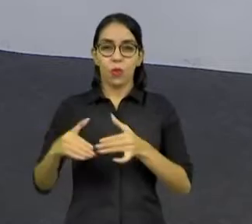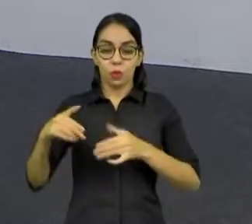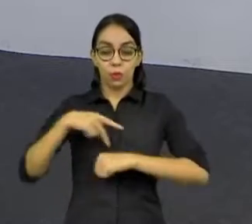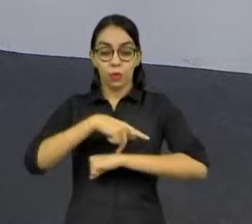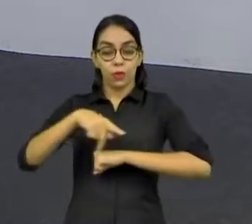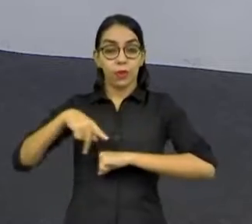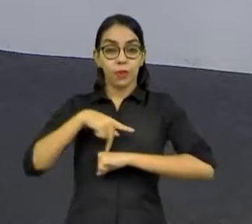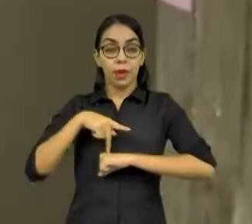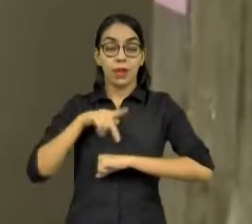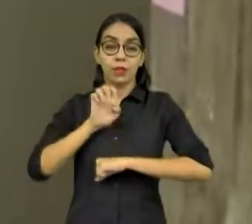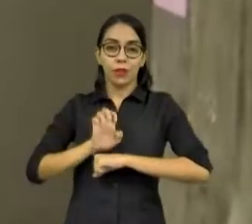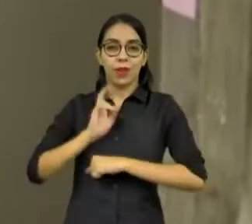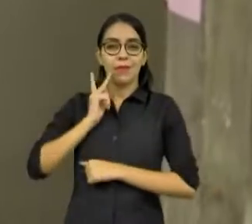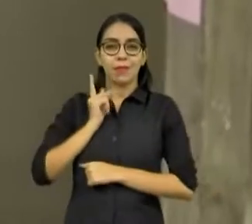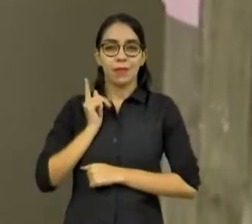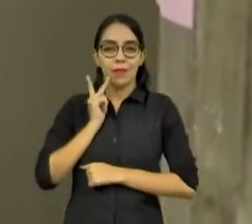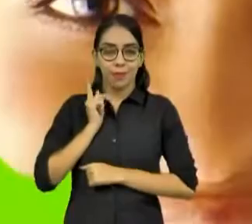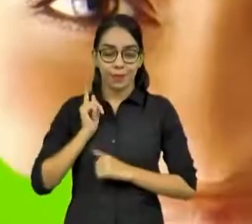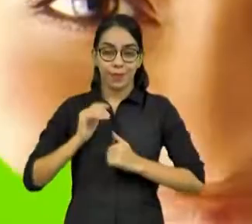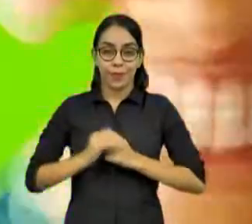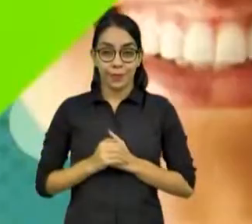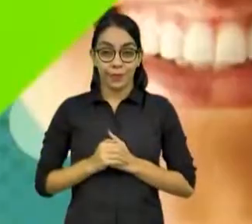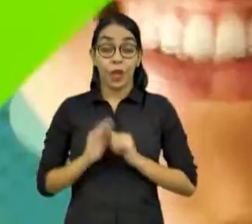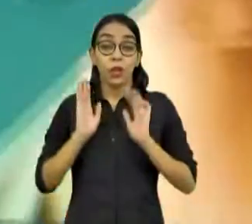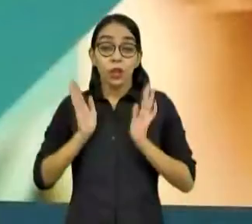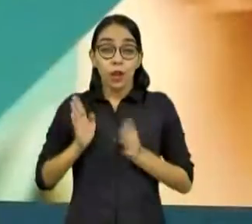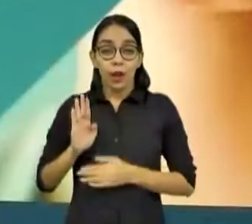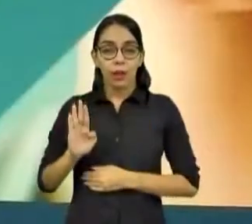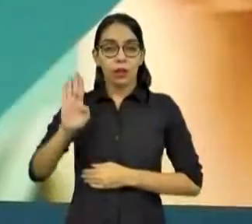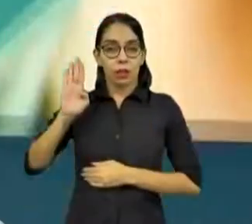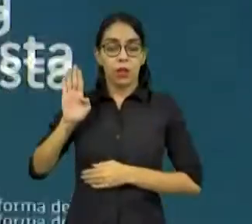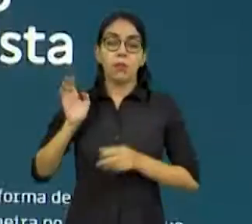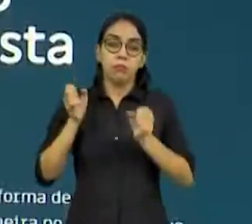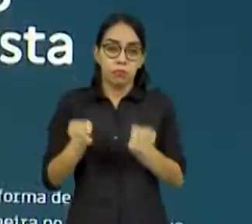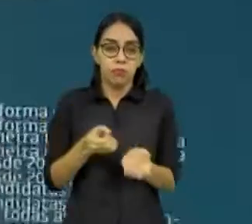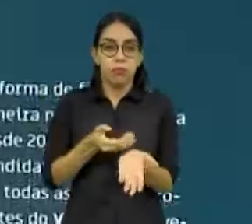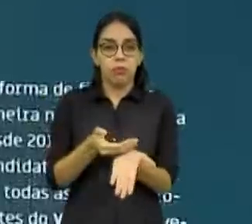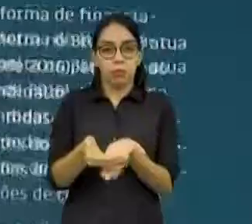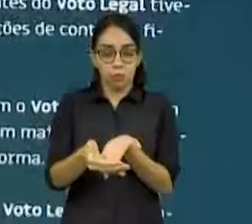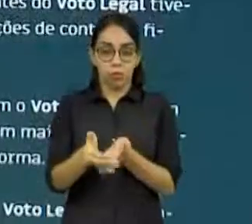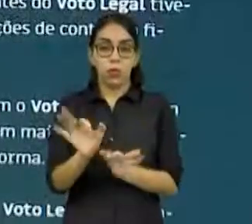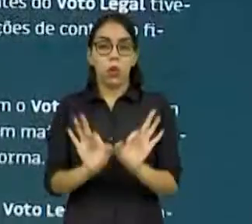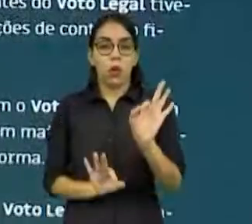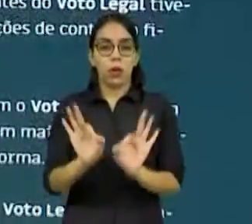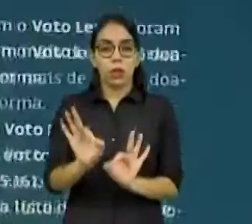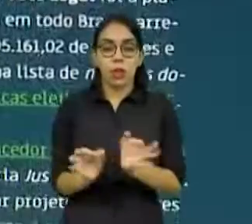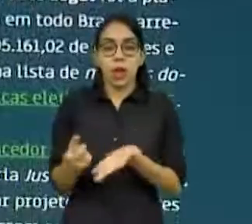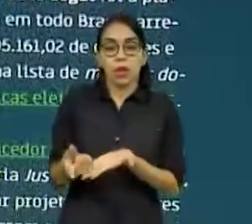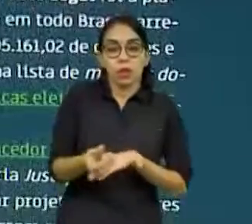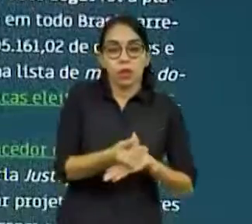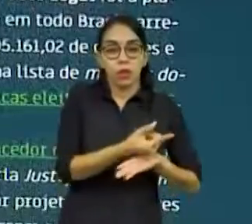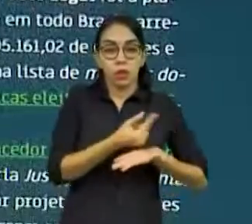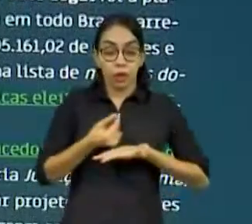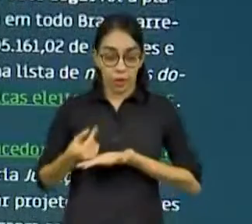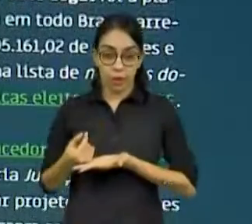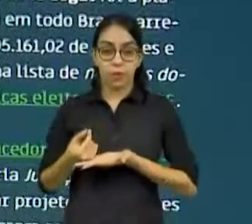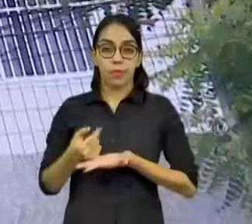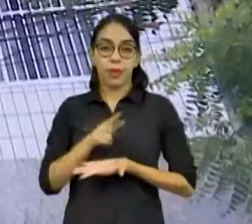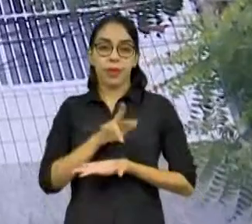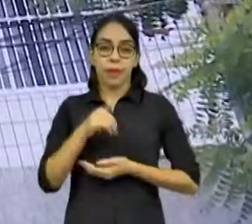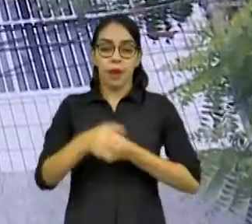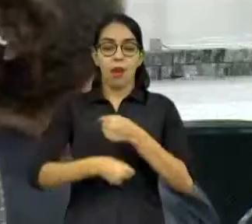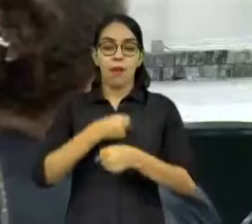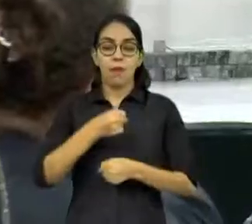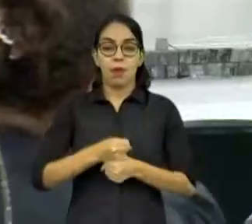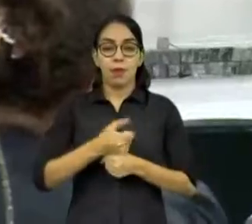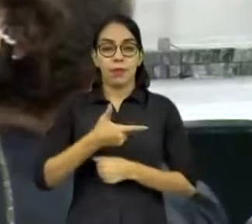Ceará. Pré-candidatos já podem começar a fazer a vaquinha virtual para arrecadar fundos para as eleições 2022.